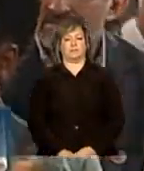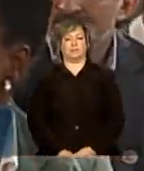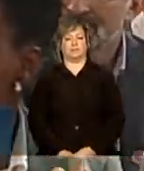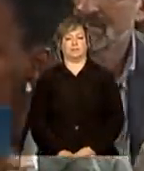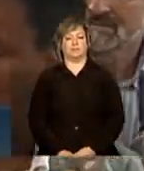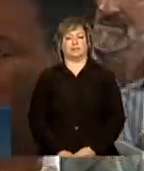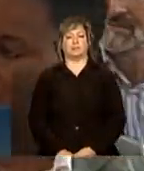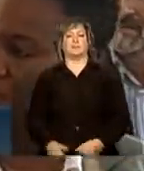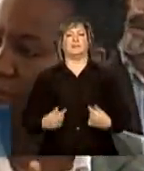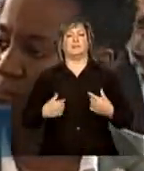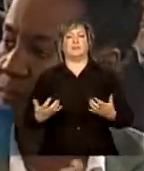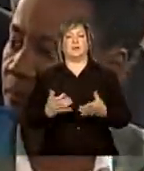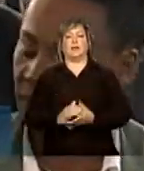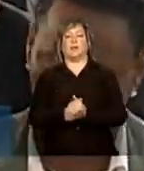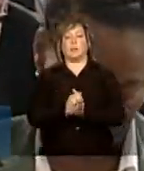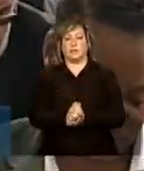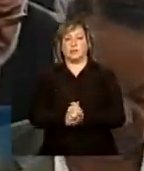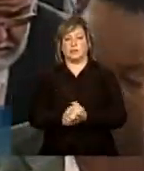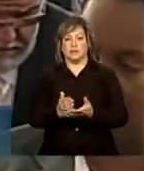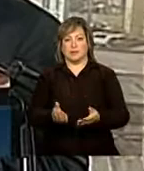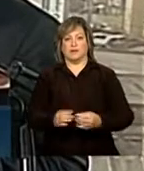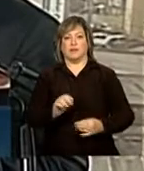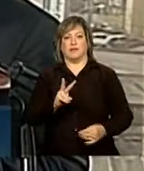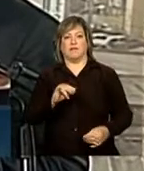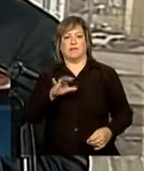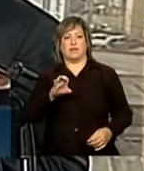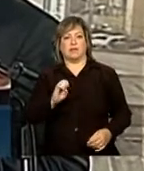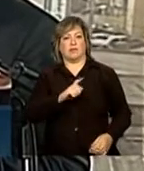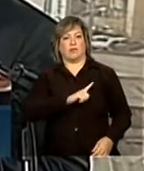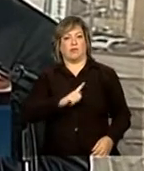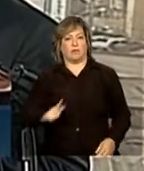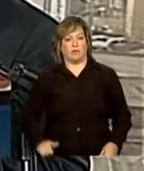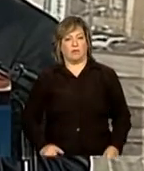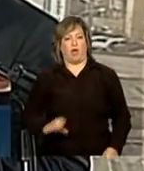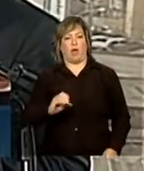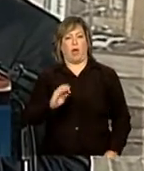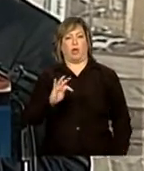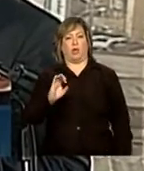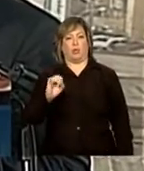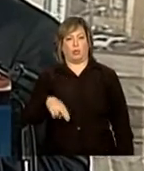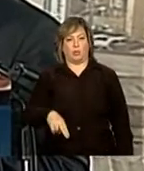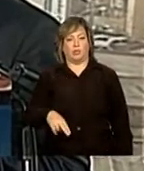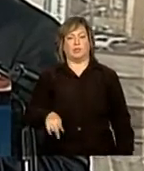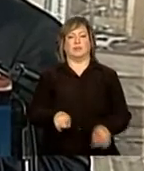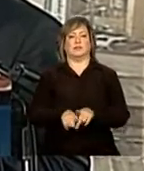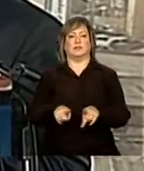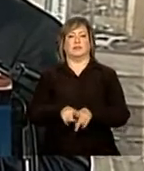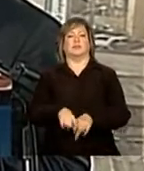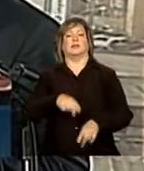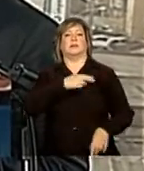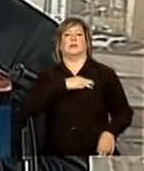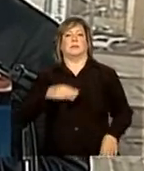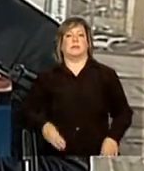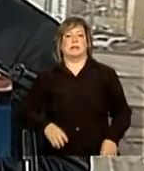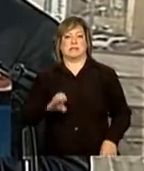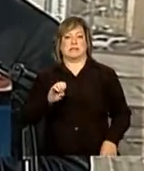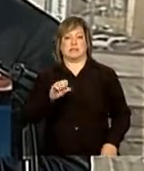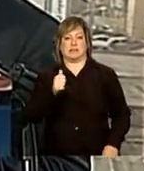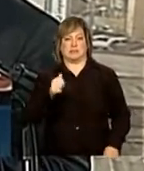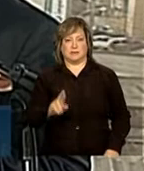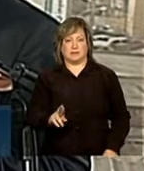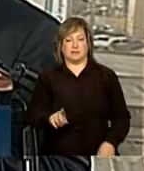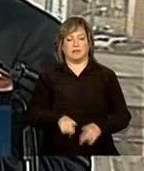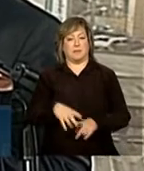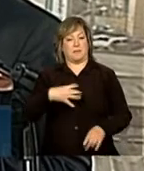Queria cumprimentar o vice-governador Otto Alencar, o ministro César Borges,